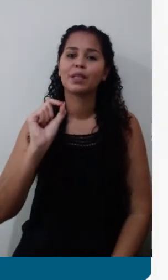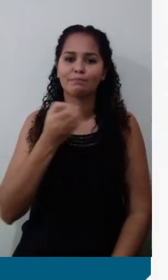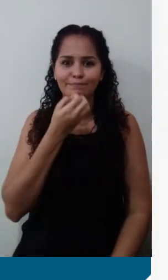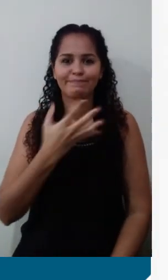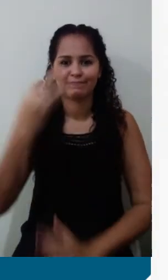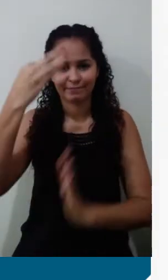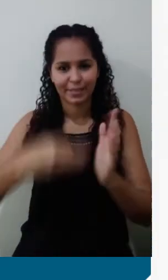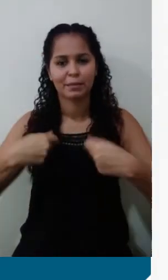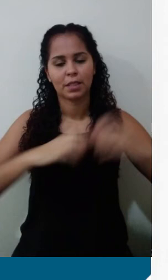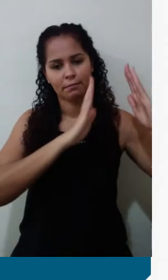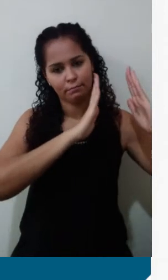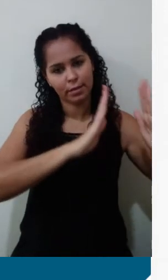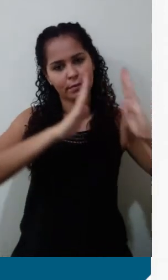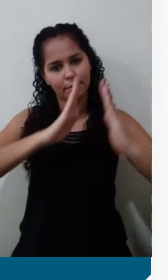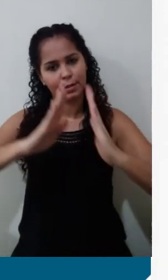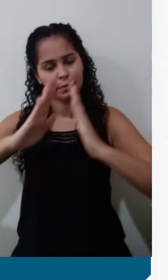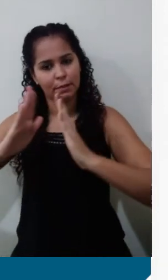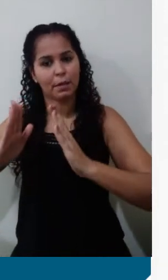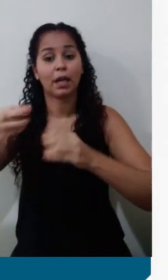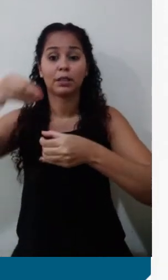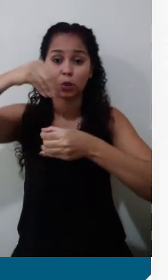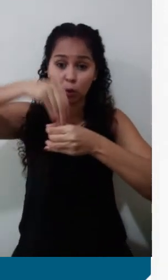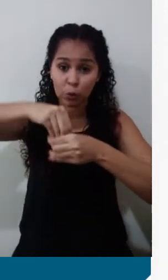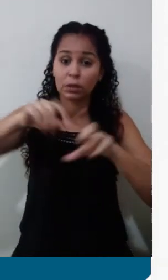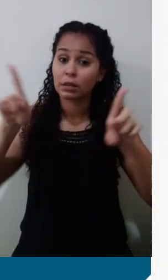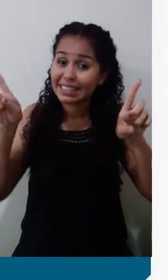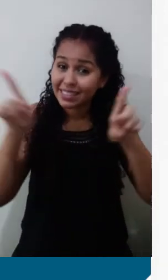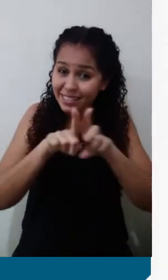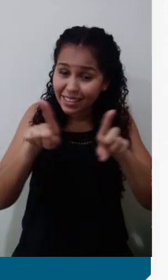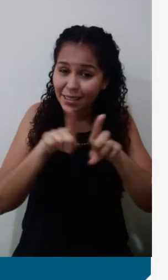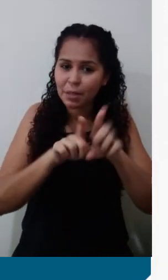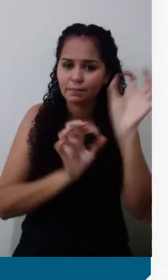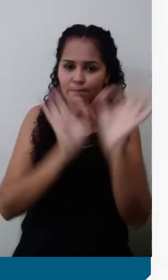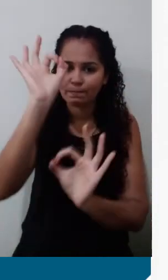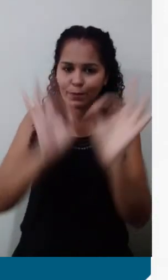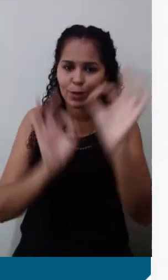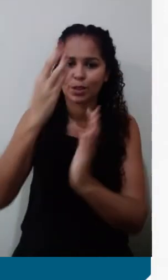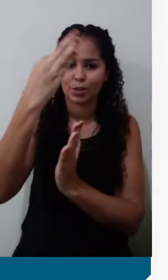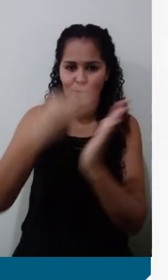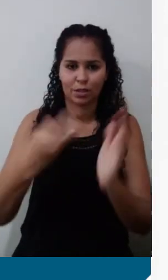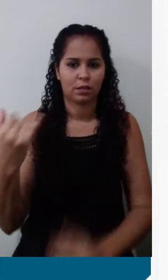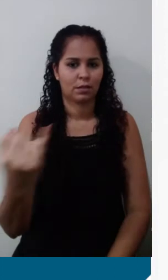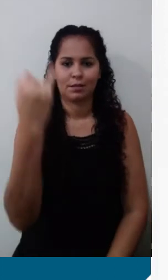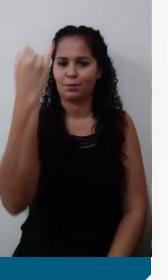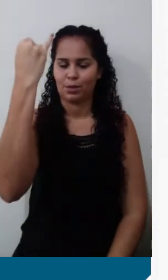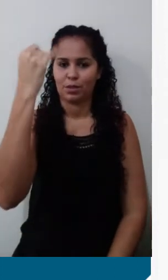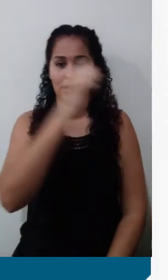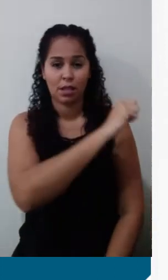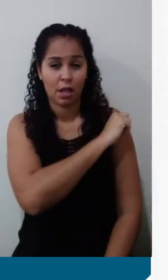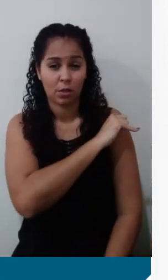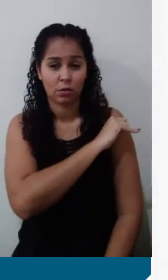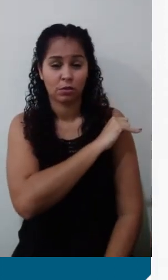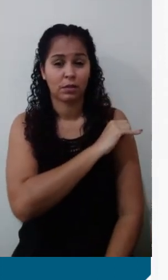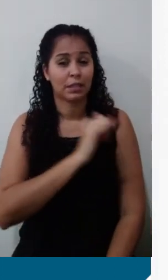slide, vocês passem por todas as etapas, incluindo a etapa de projeto de texto, que é essencial.